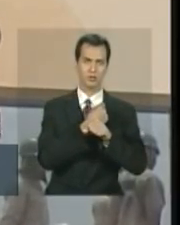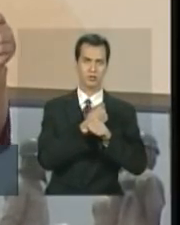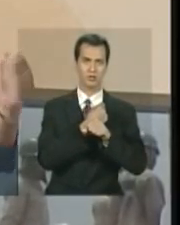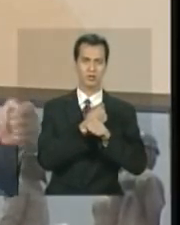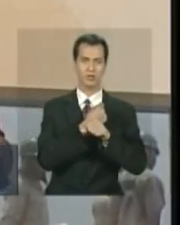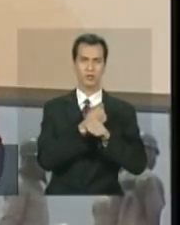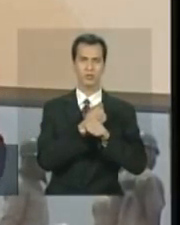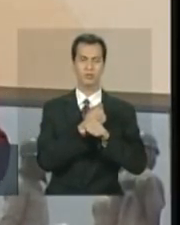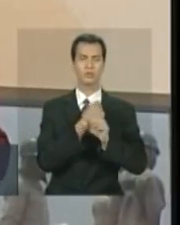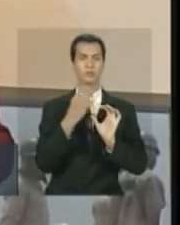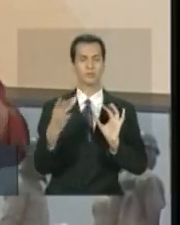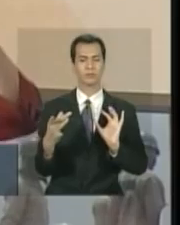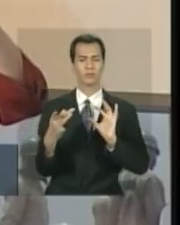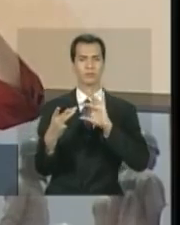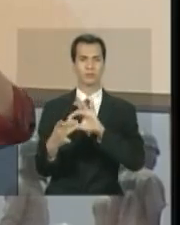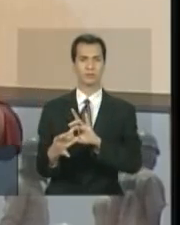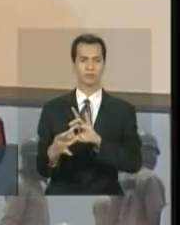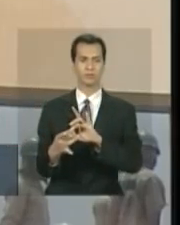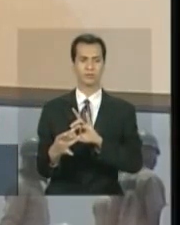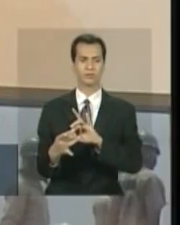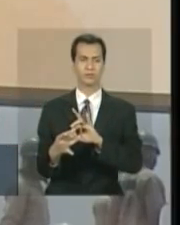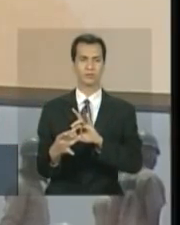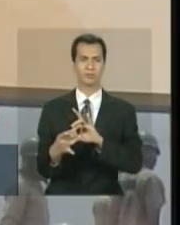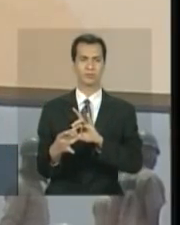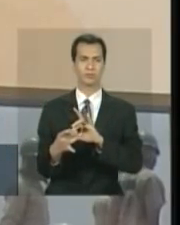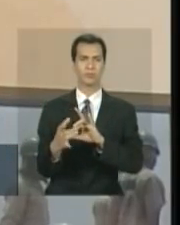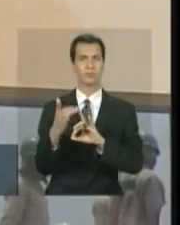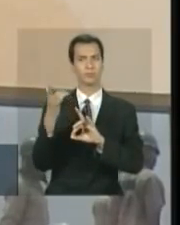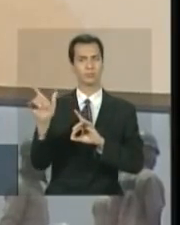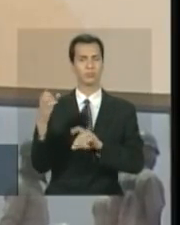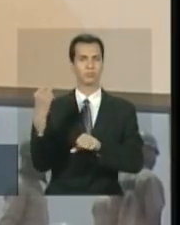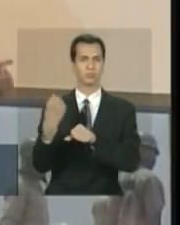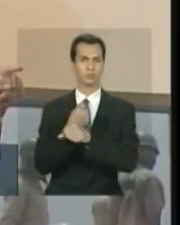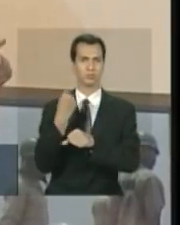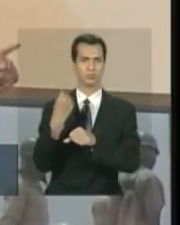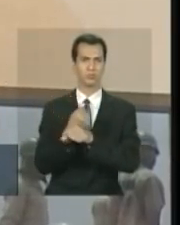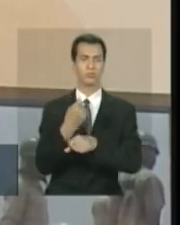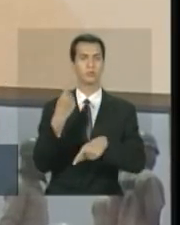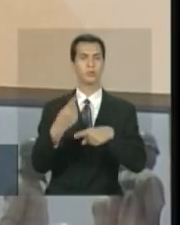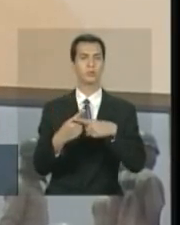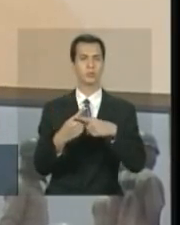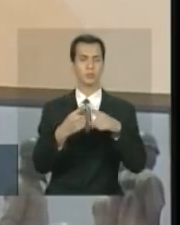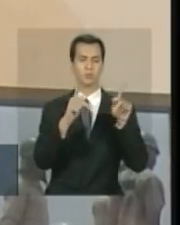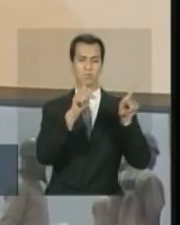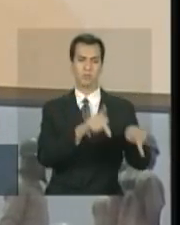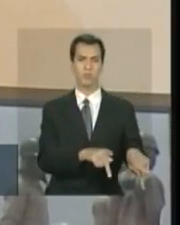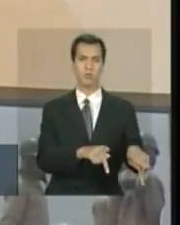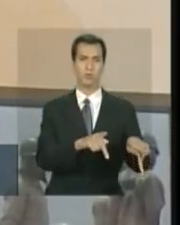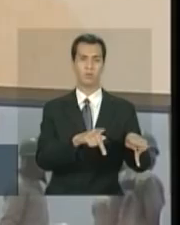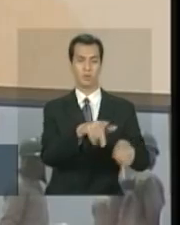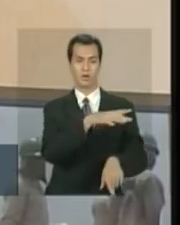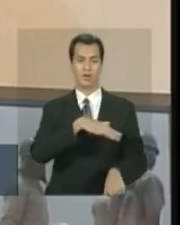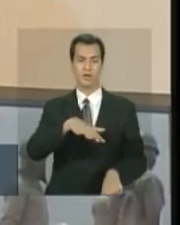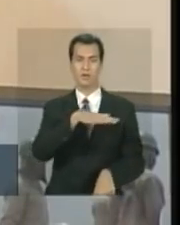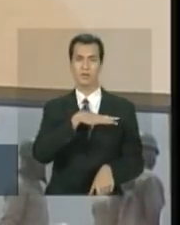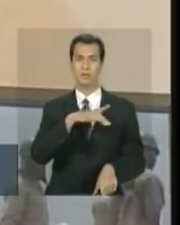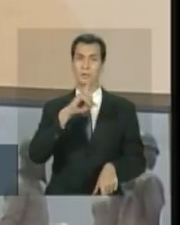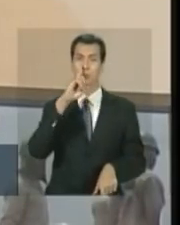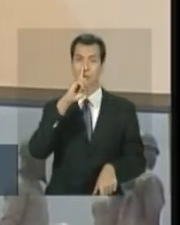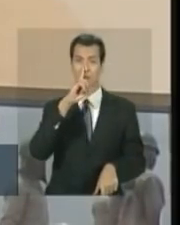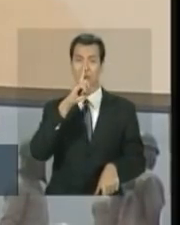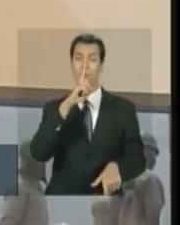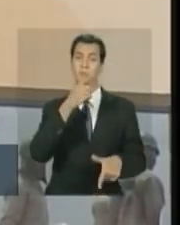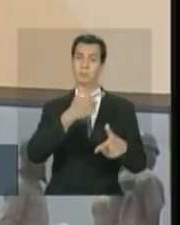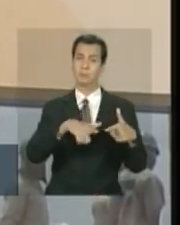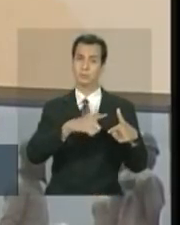tem ligação com qualquer obra de retirada da população de área de risco, é